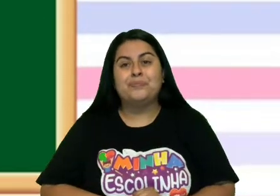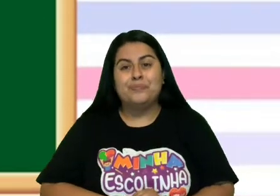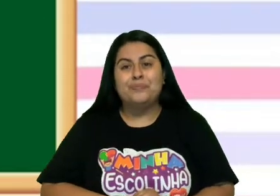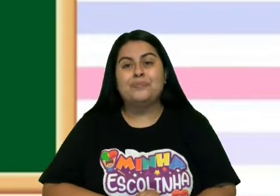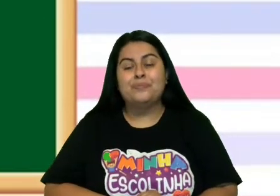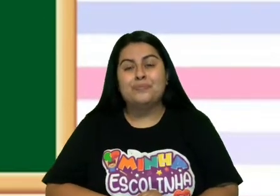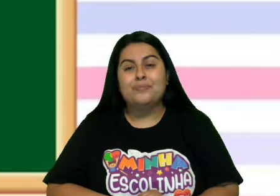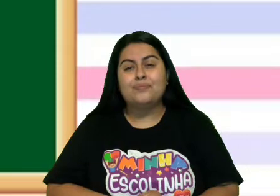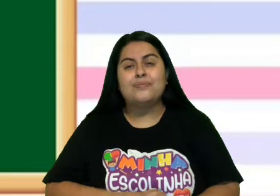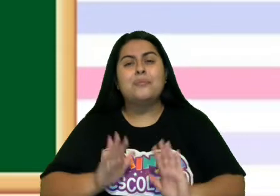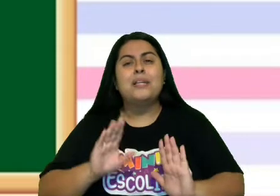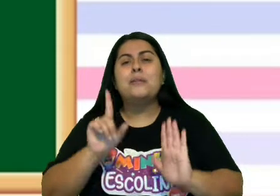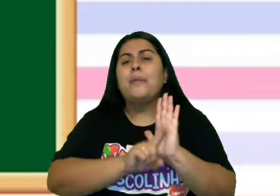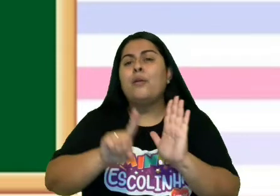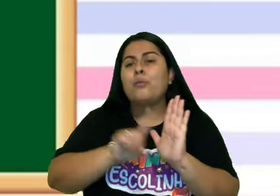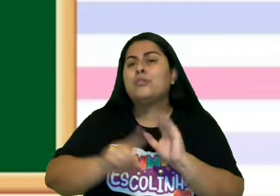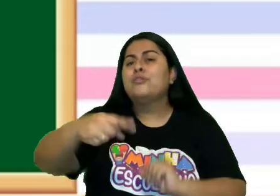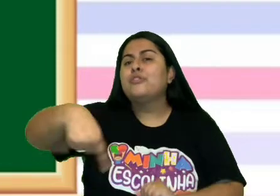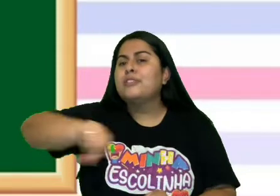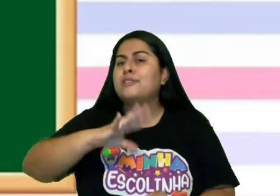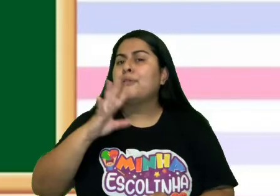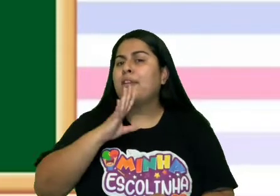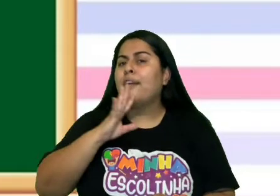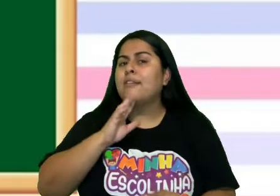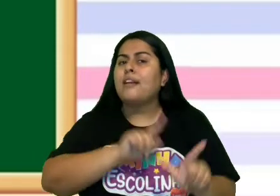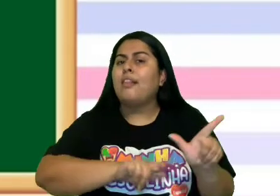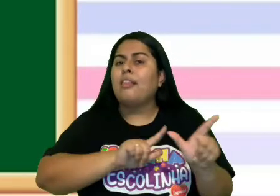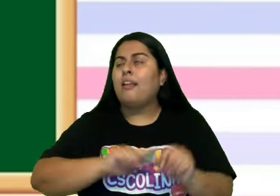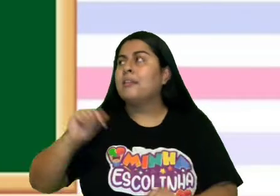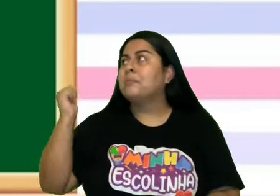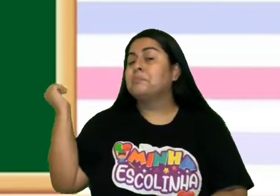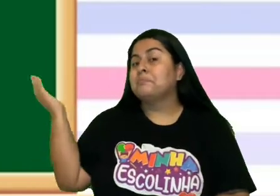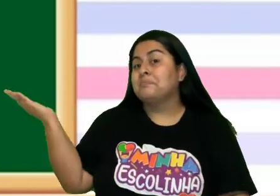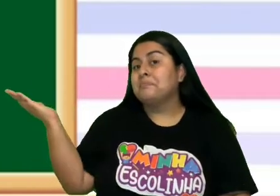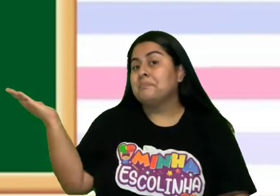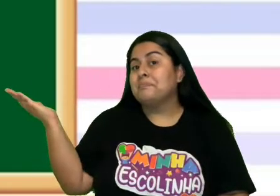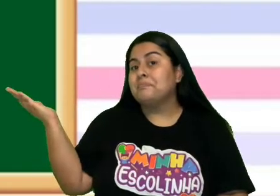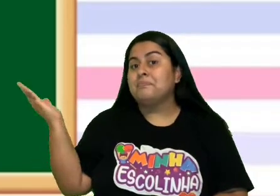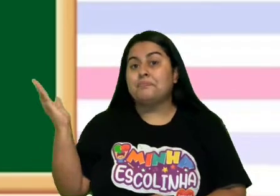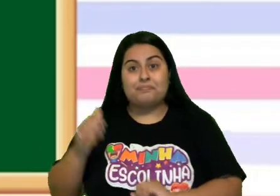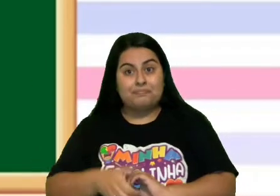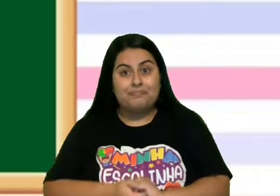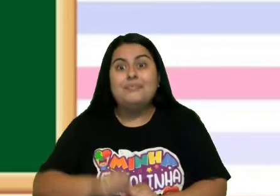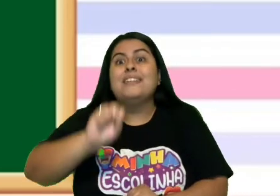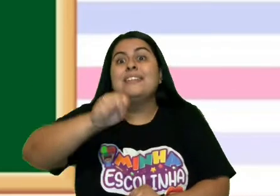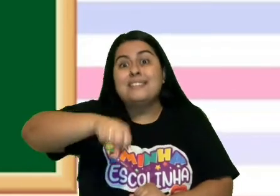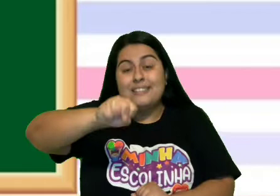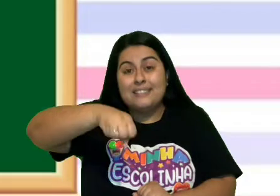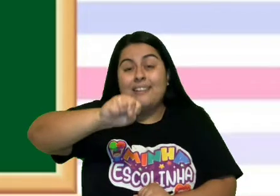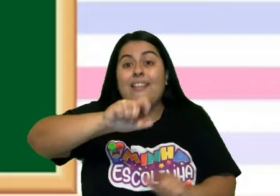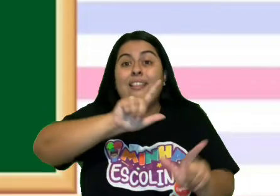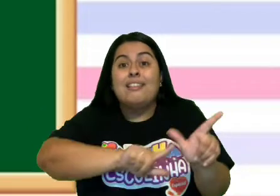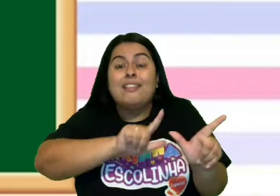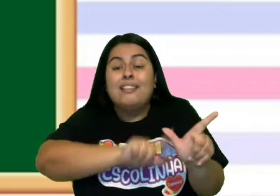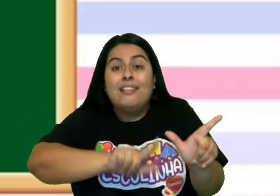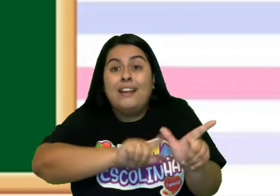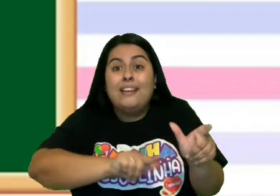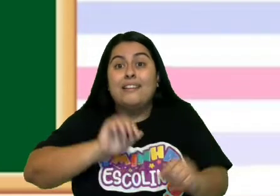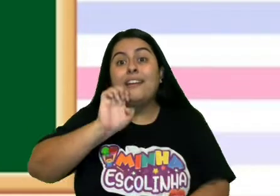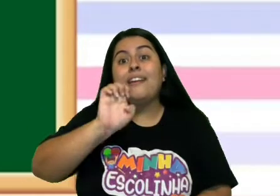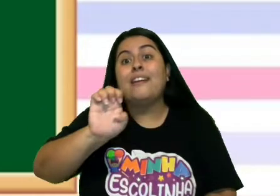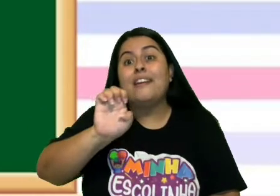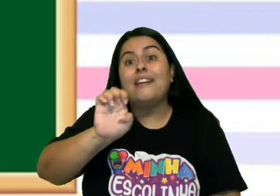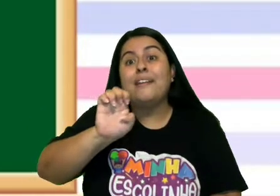mesmo, e por um acaso, vocês conhecem essa letra? Letra E no centro da loja Sim, é a